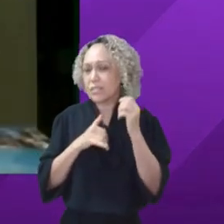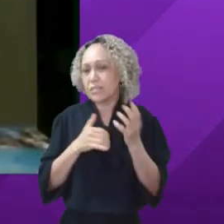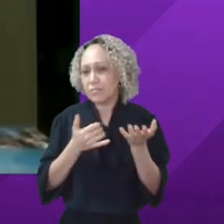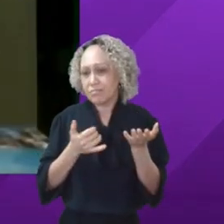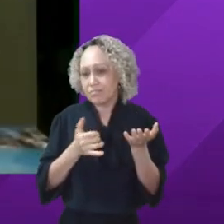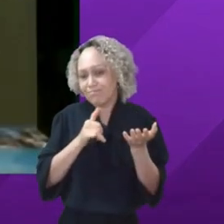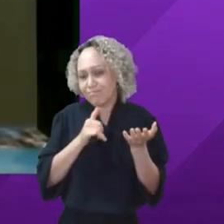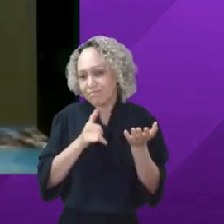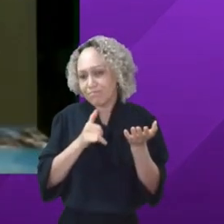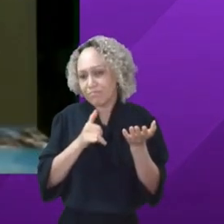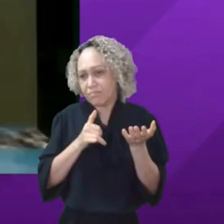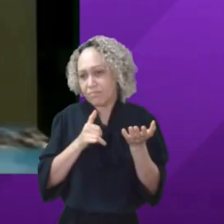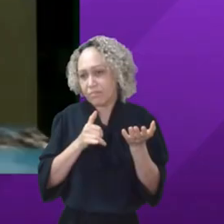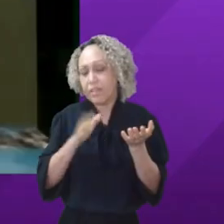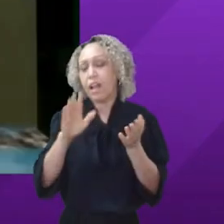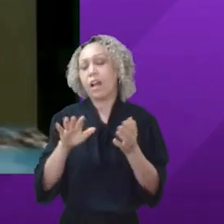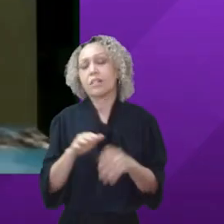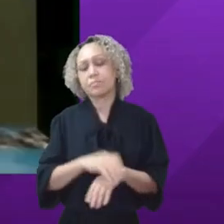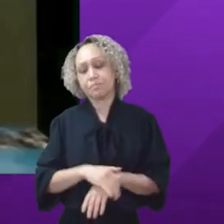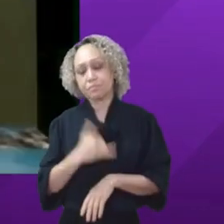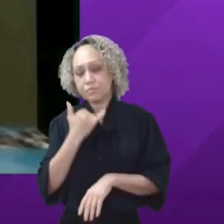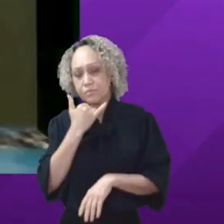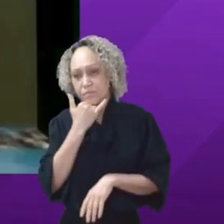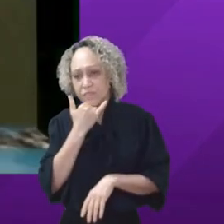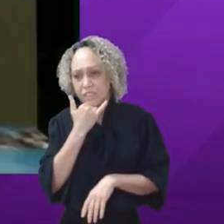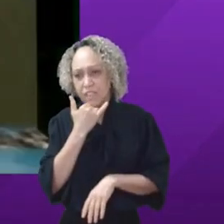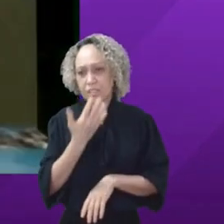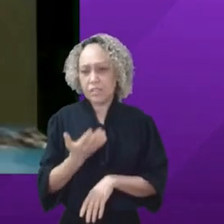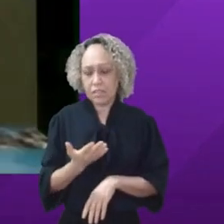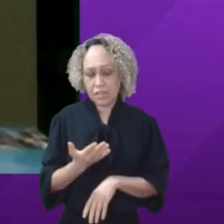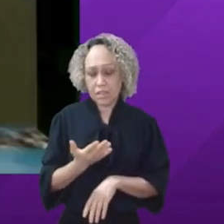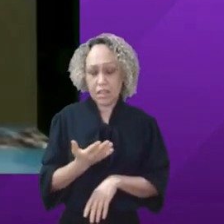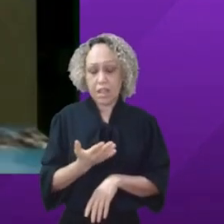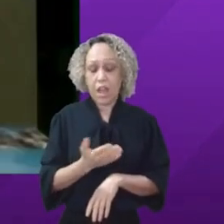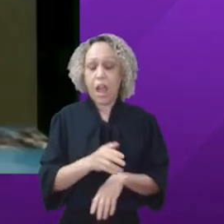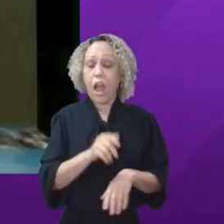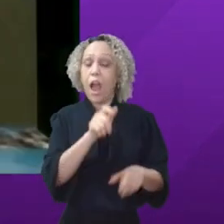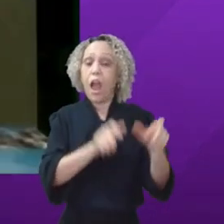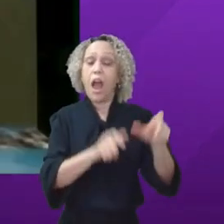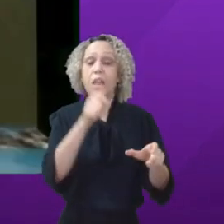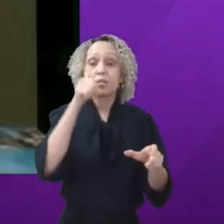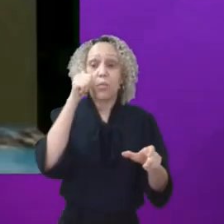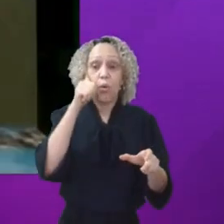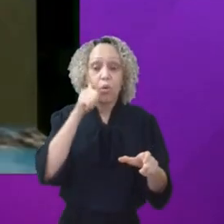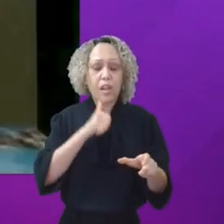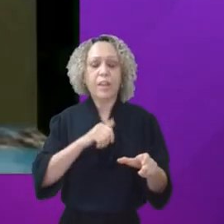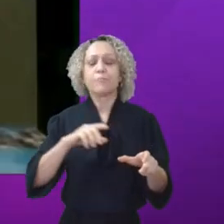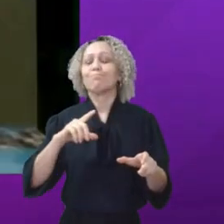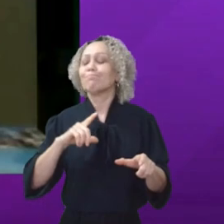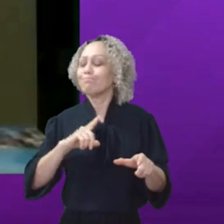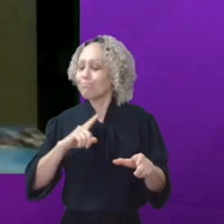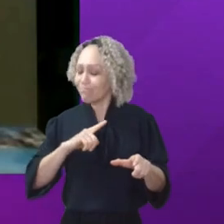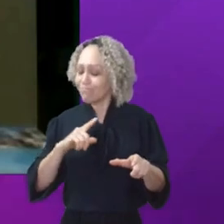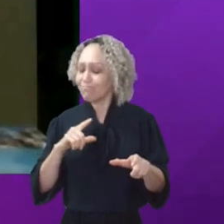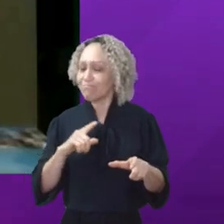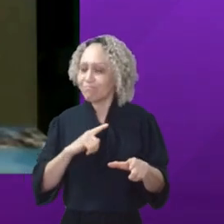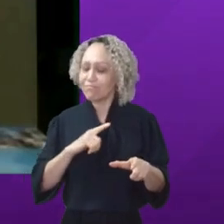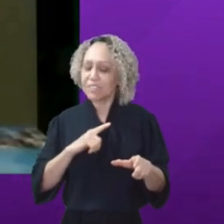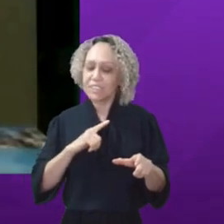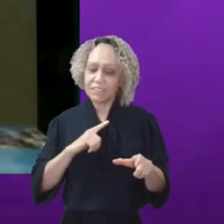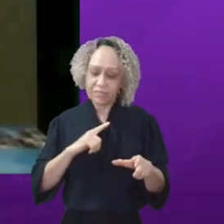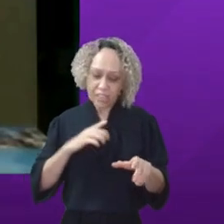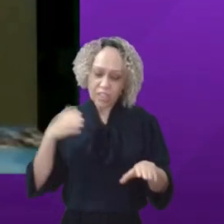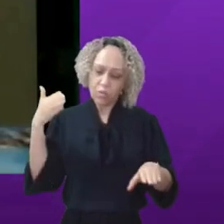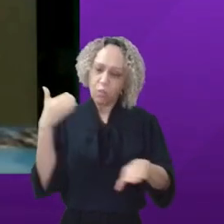parcela de responsabilidade, de compromisso e de participação para a construção do